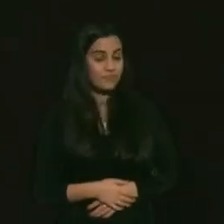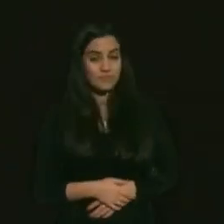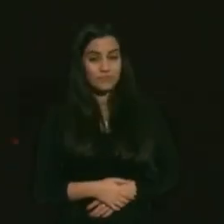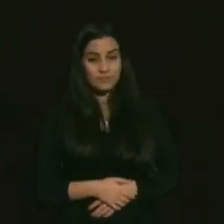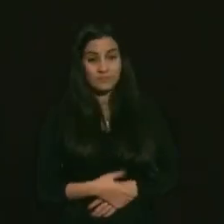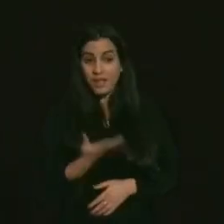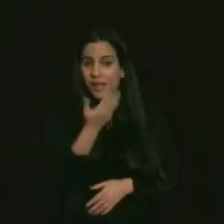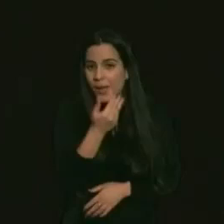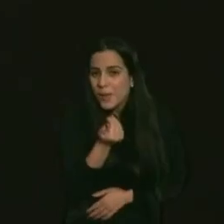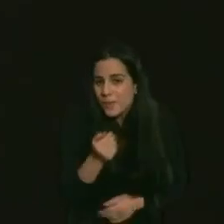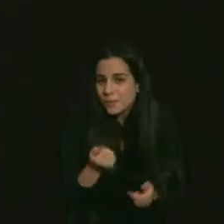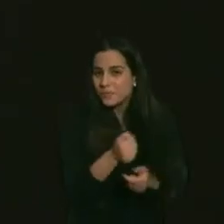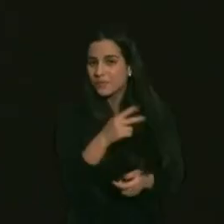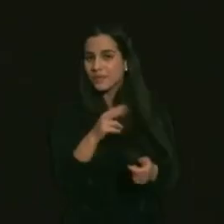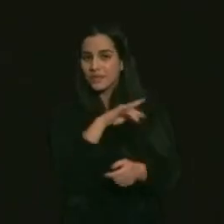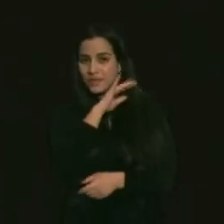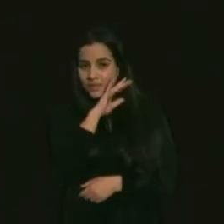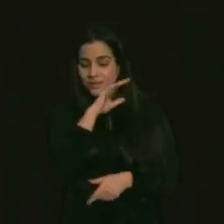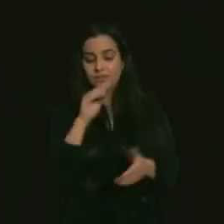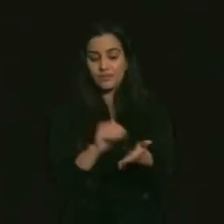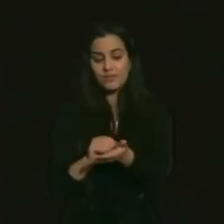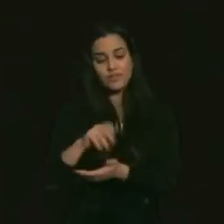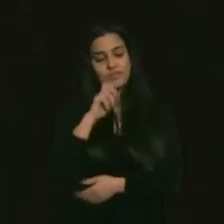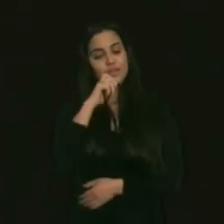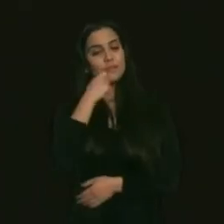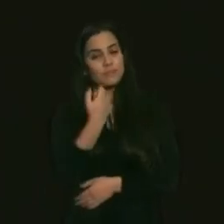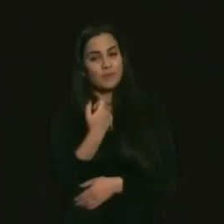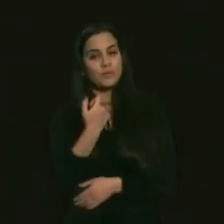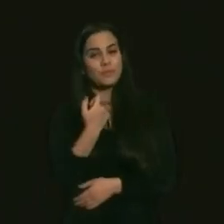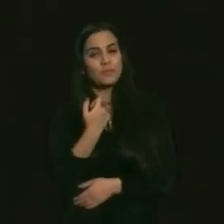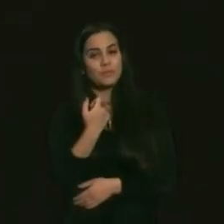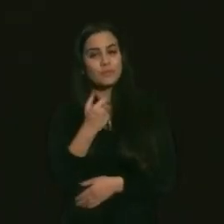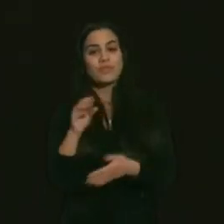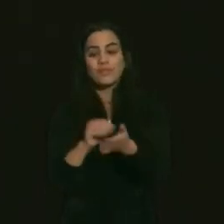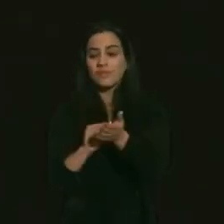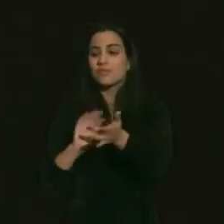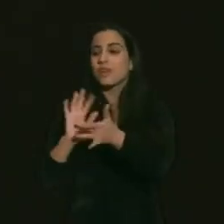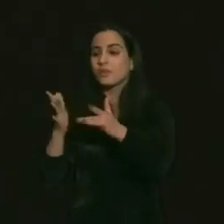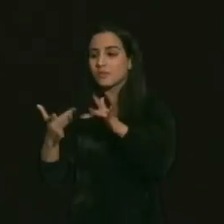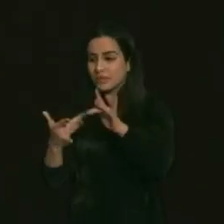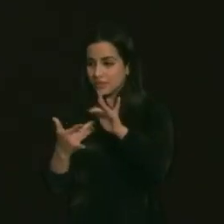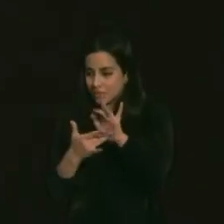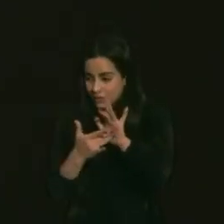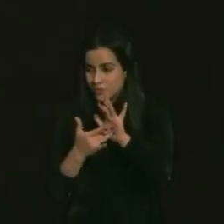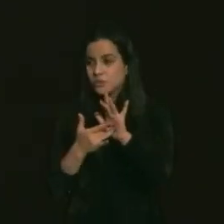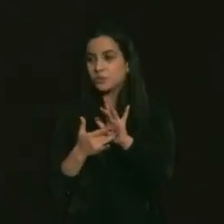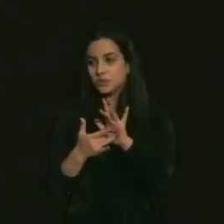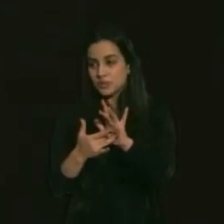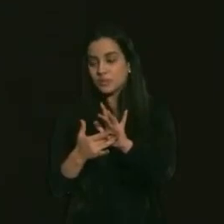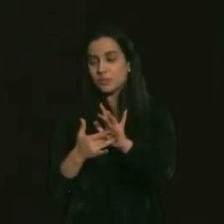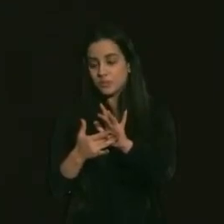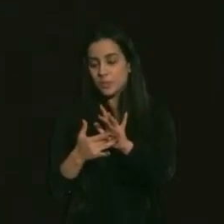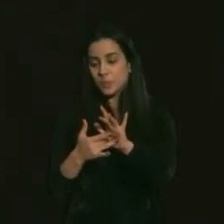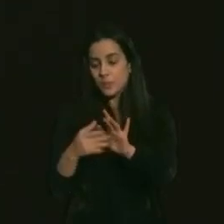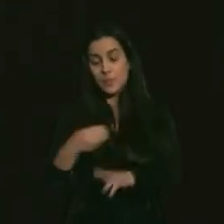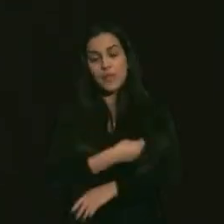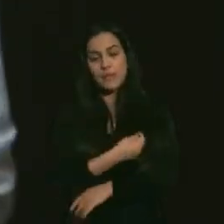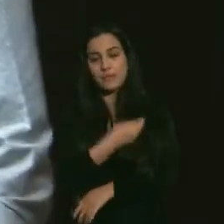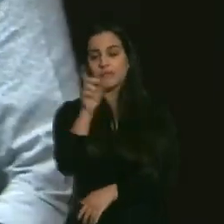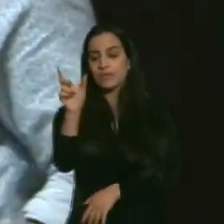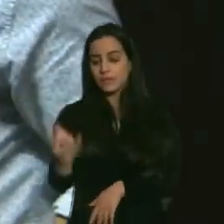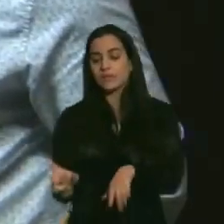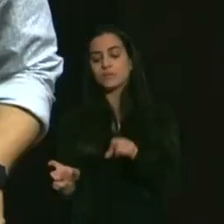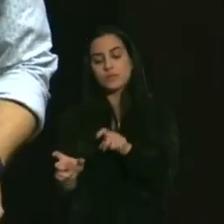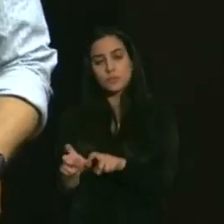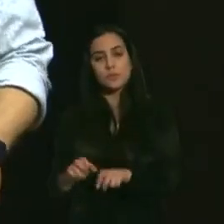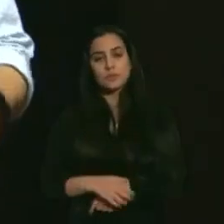Comida estragada. Falta pão na casa do pão. Mas eu creio que também há